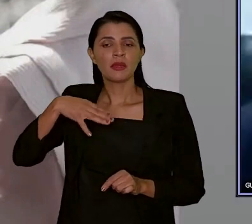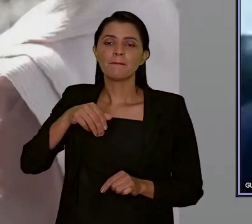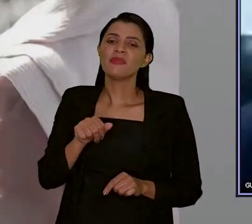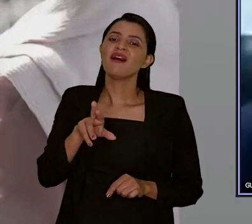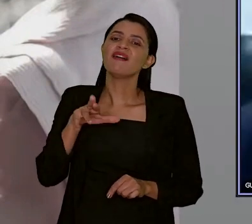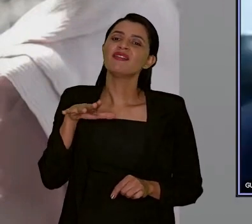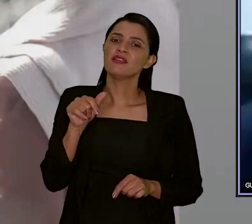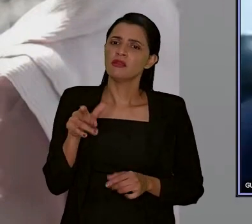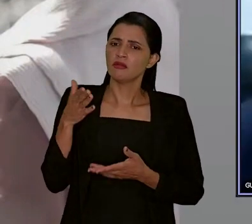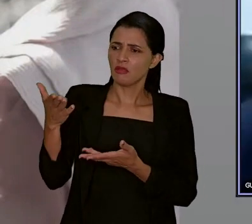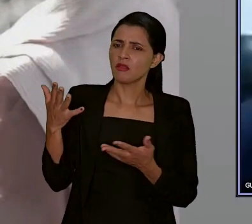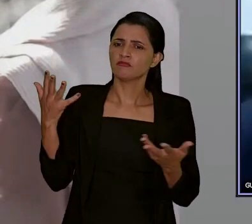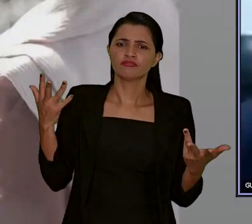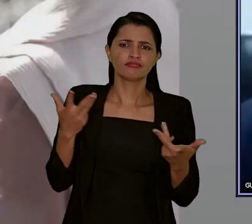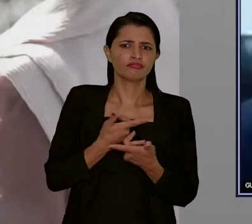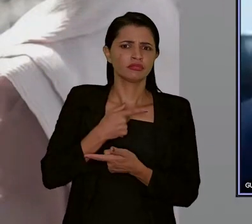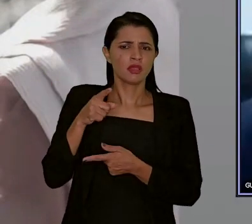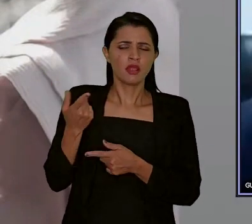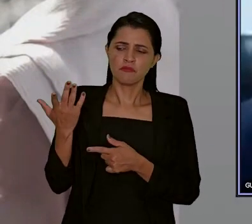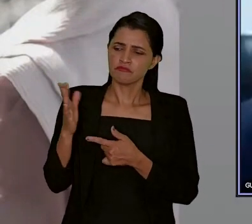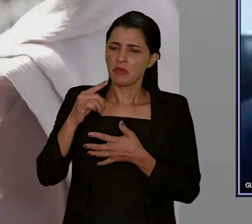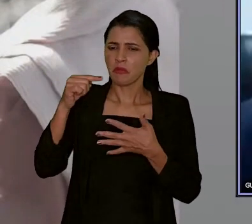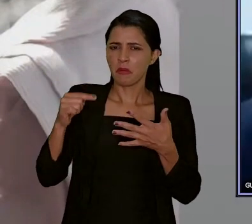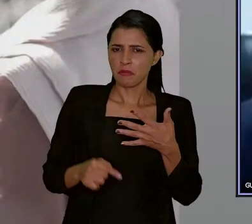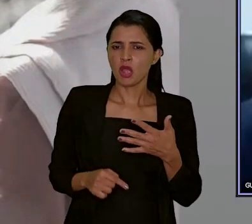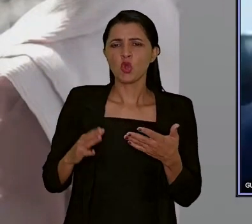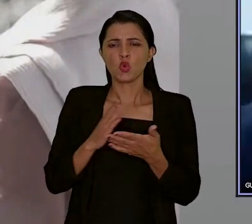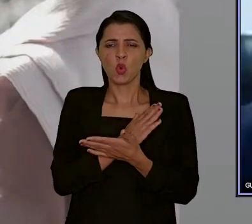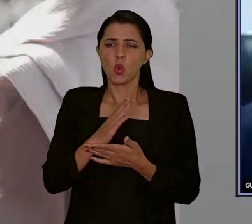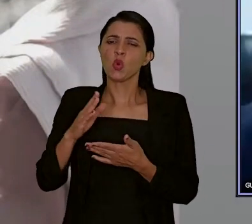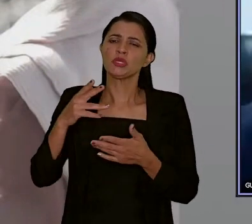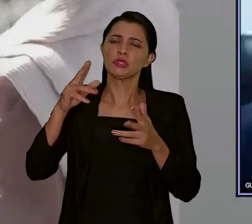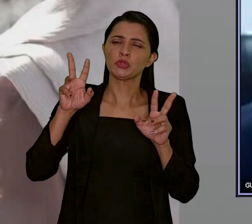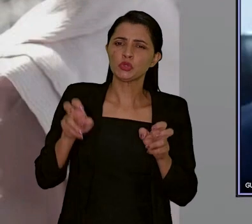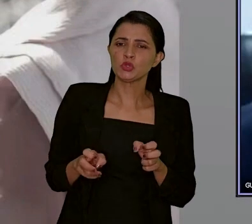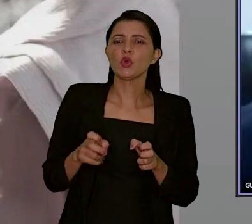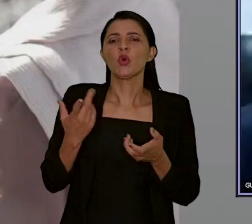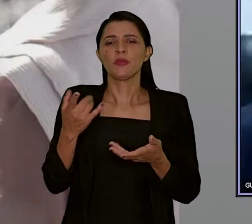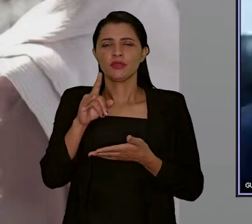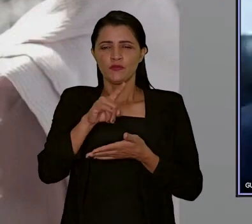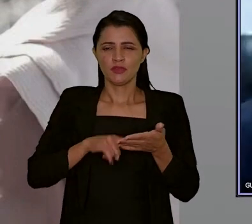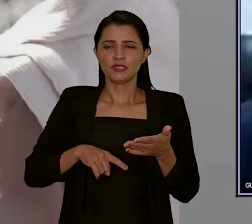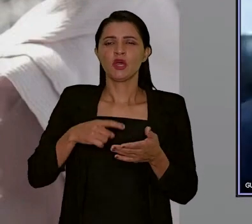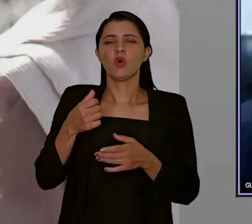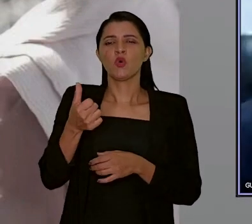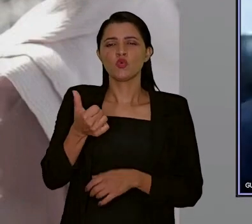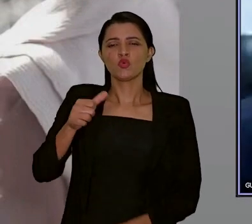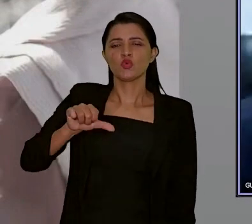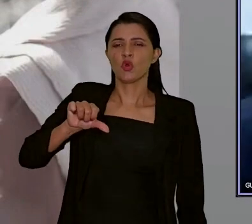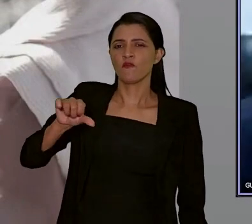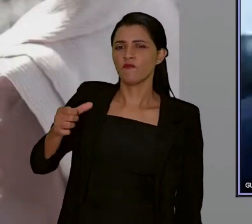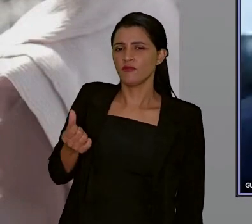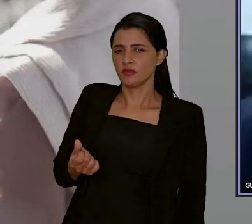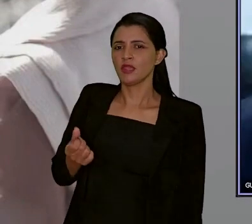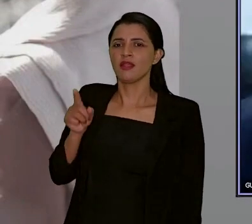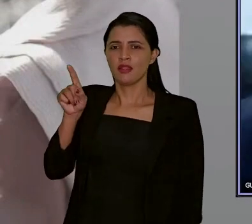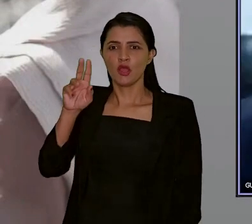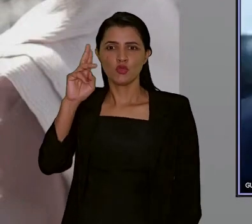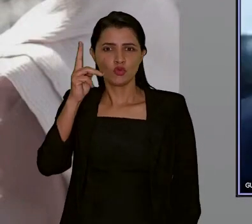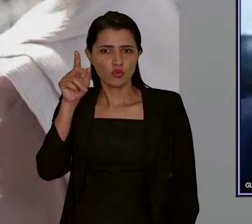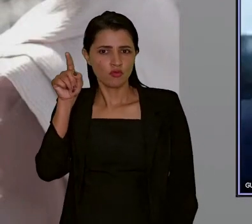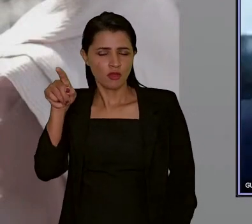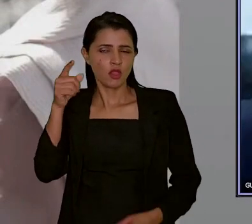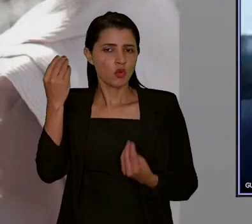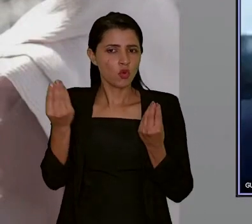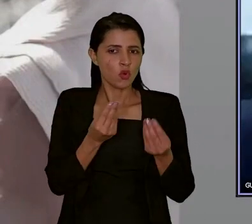ela trouxe, inclusive, casos concretos sobre a Convenção de 96 em relação à aplicação no Uruguai, assim,